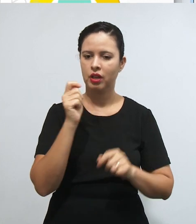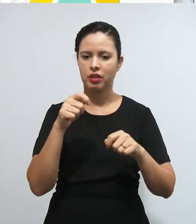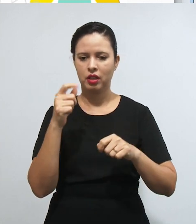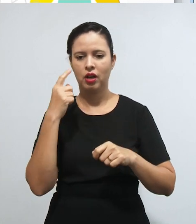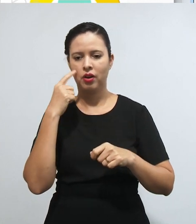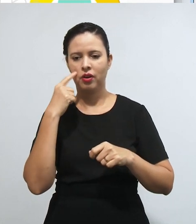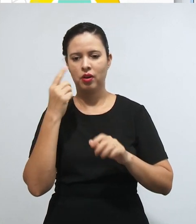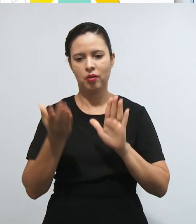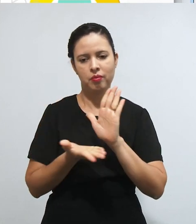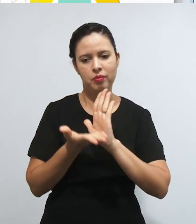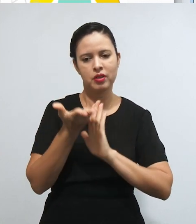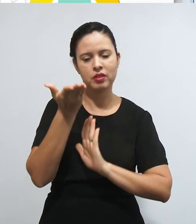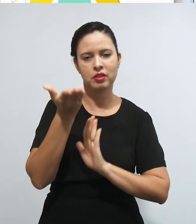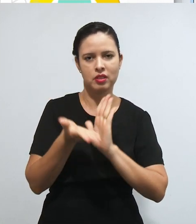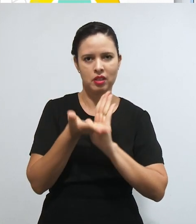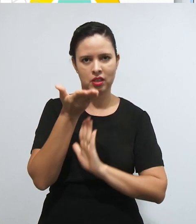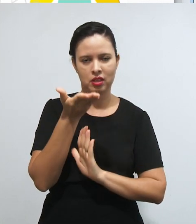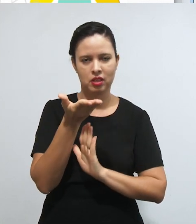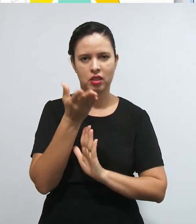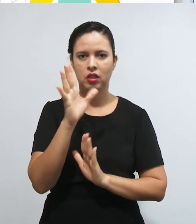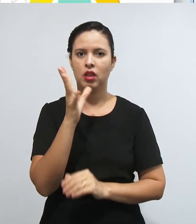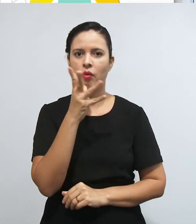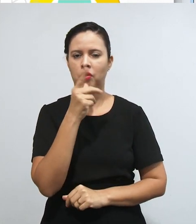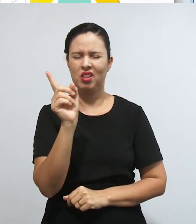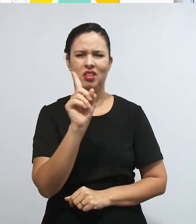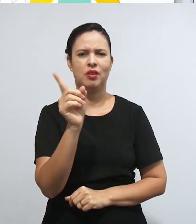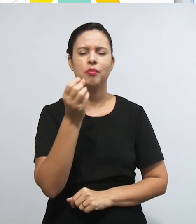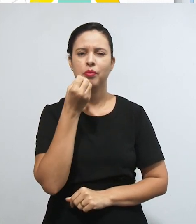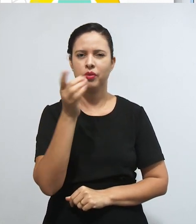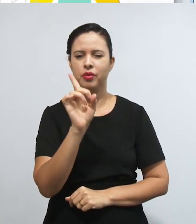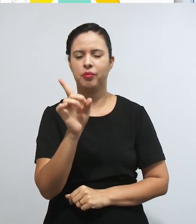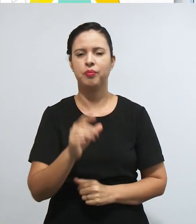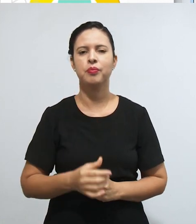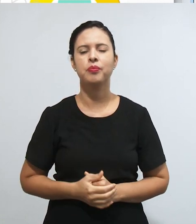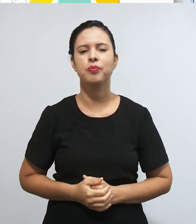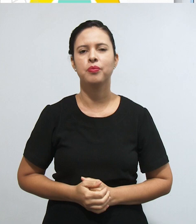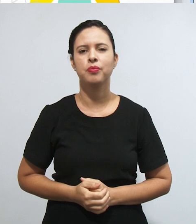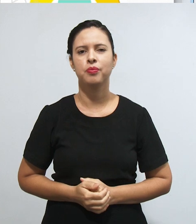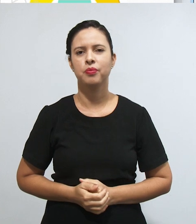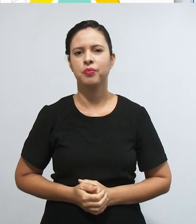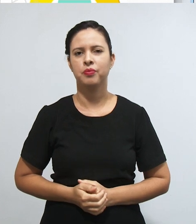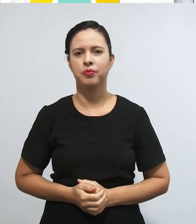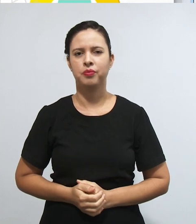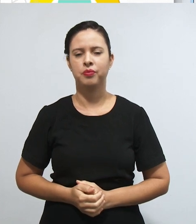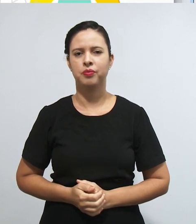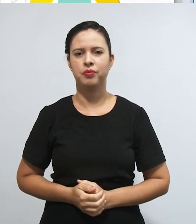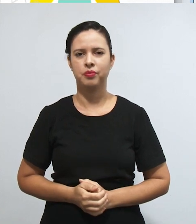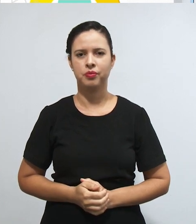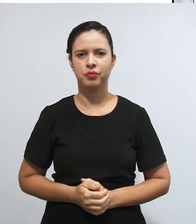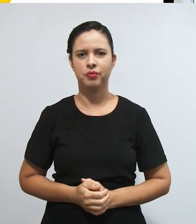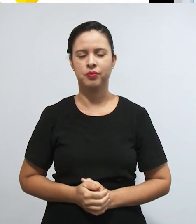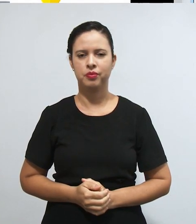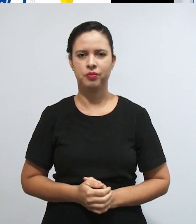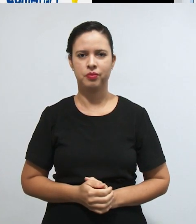eu quero aumentar, apesar que não é recomendado que seja muito demorado, tá? Ó, e aí, né, quando eu...